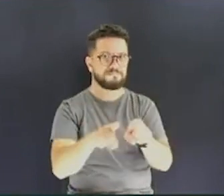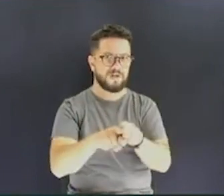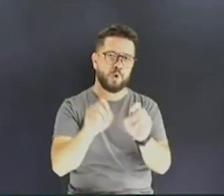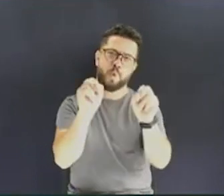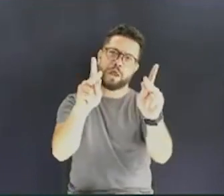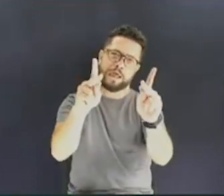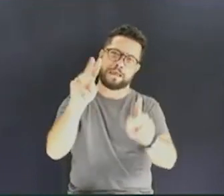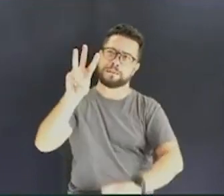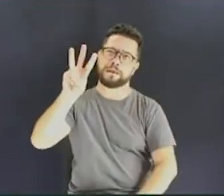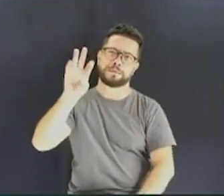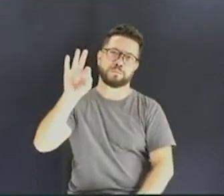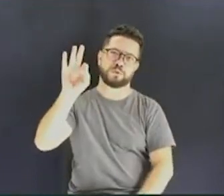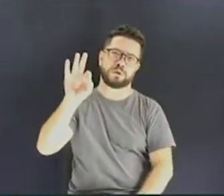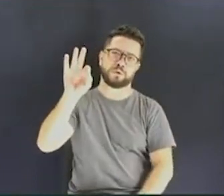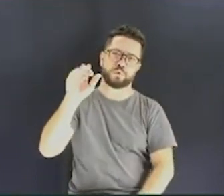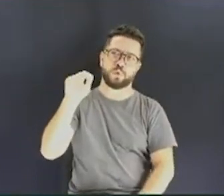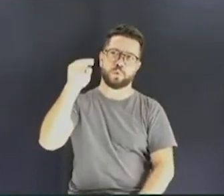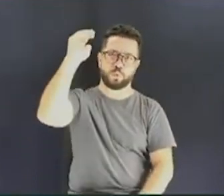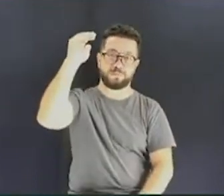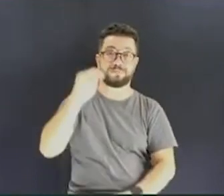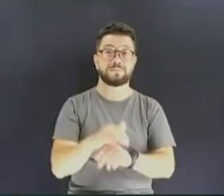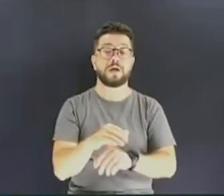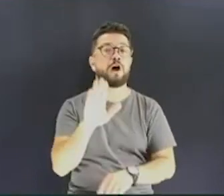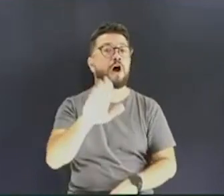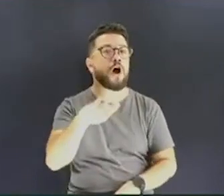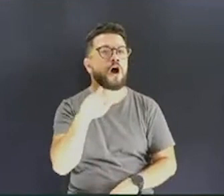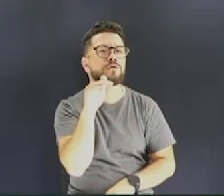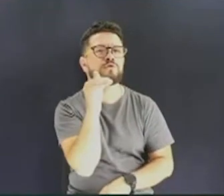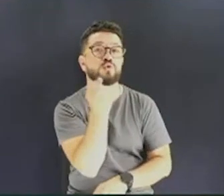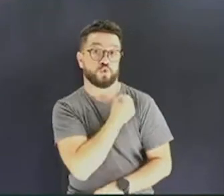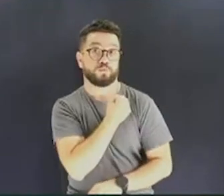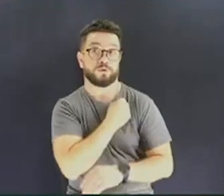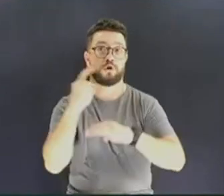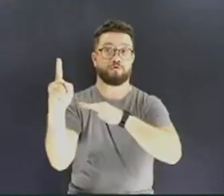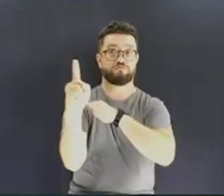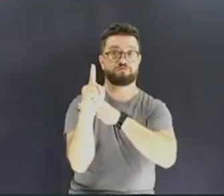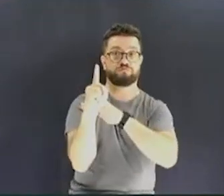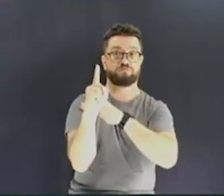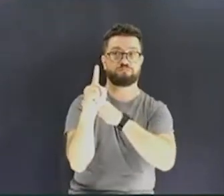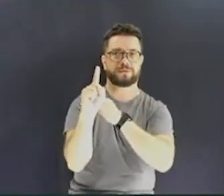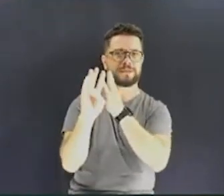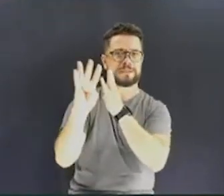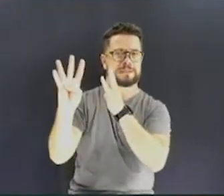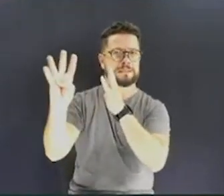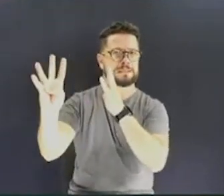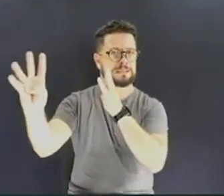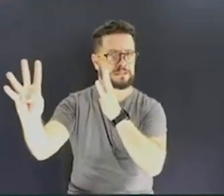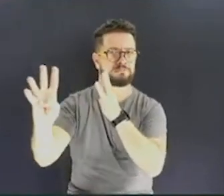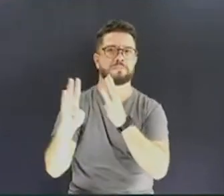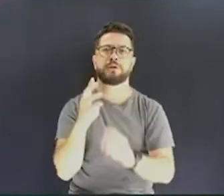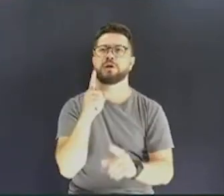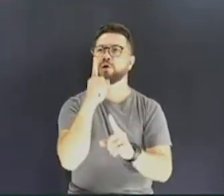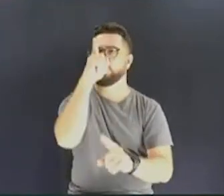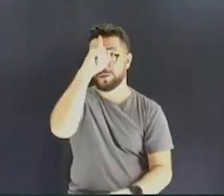3%. Só que o número de atendimentos, nos mesmos relatórios, consta. Em 2022, incluindo hospitais, emergência